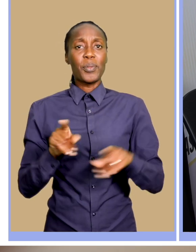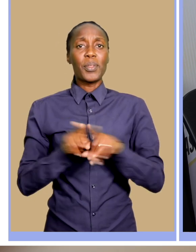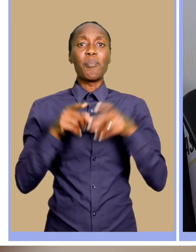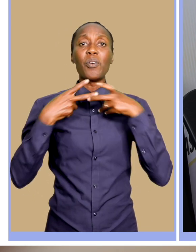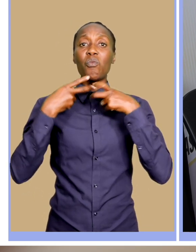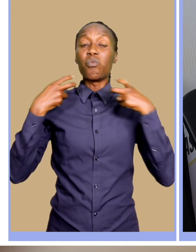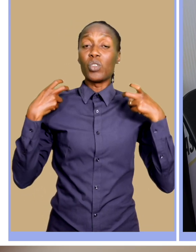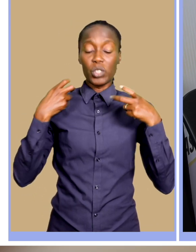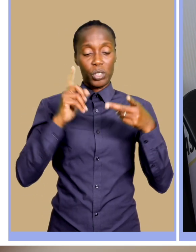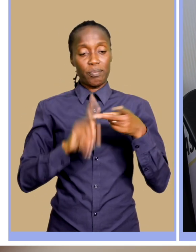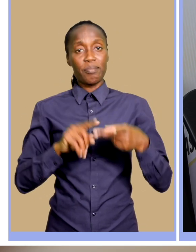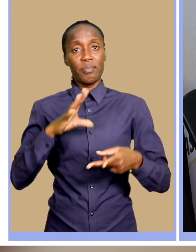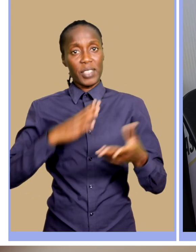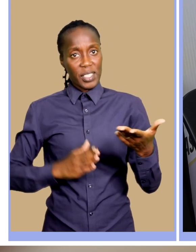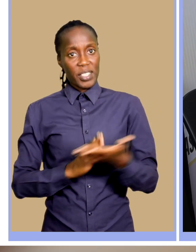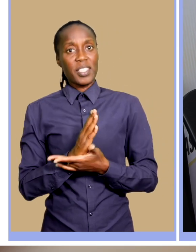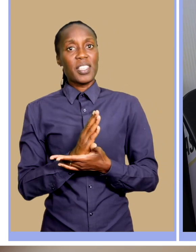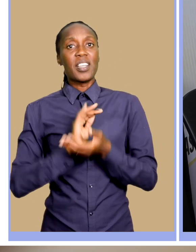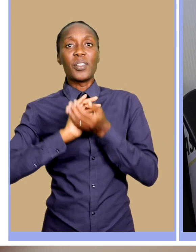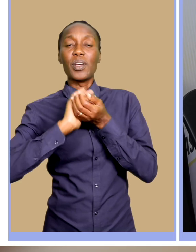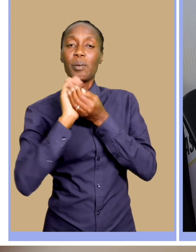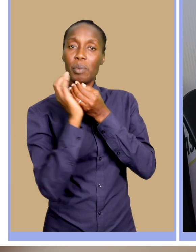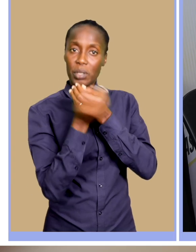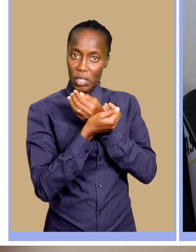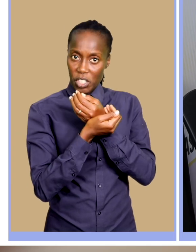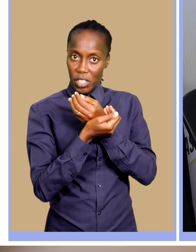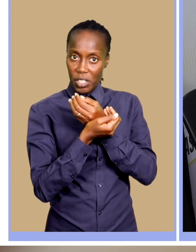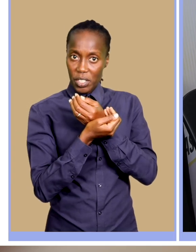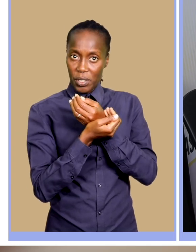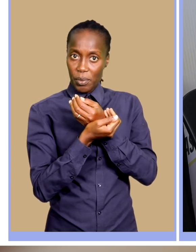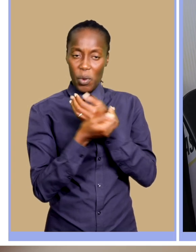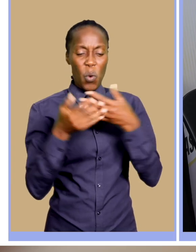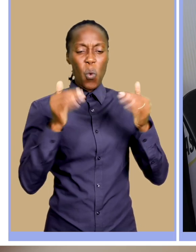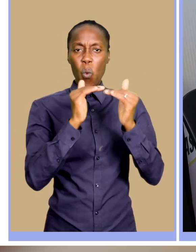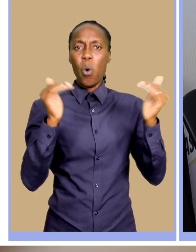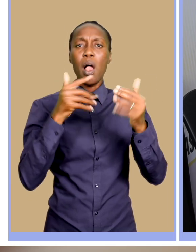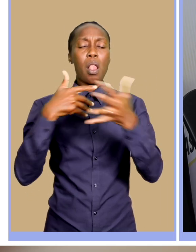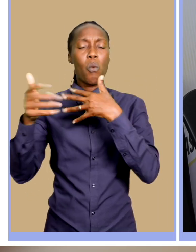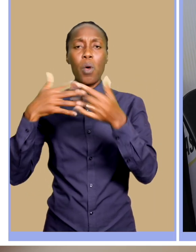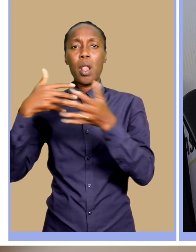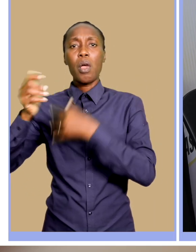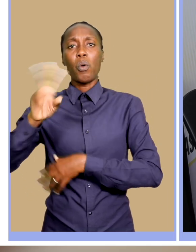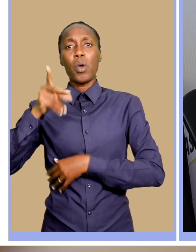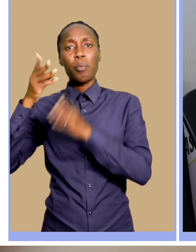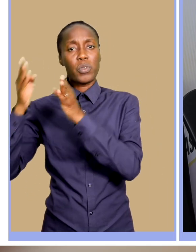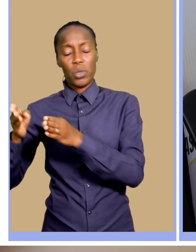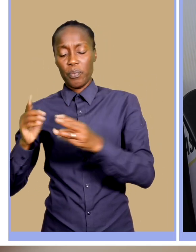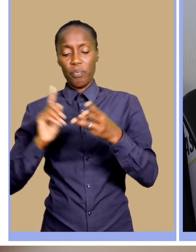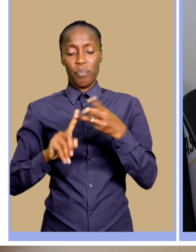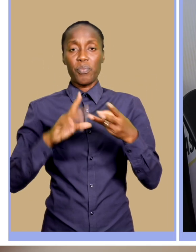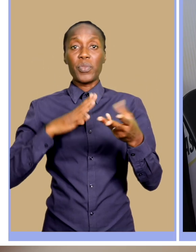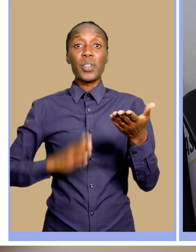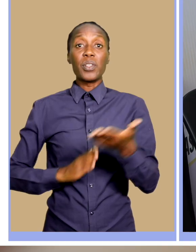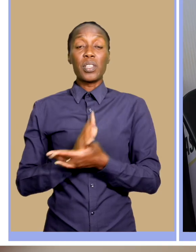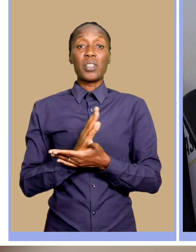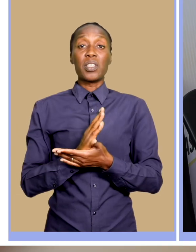à voz, tem direito a ser protegida, exatamente como qualquer outra pessoa, e